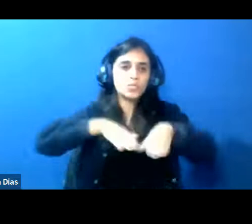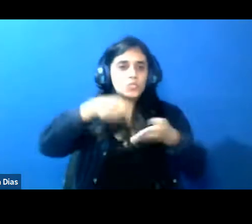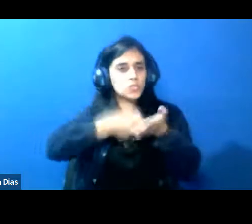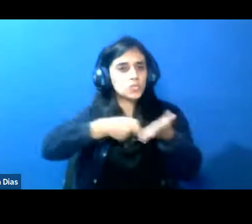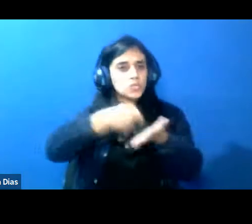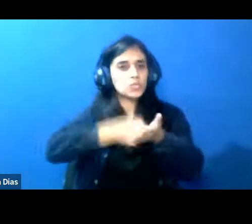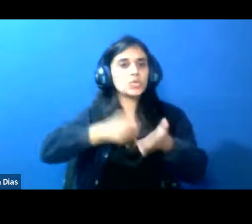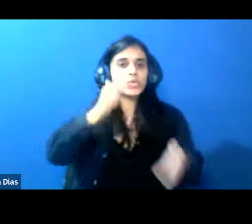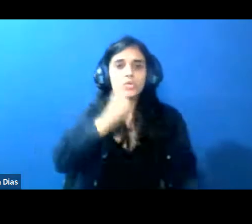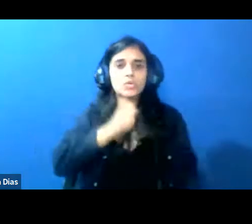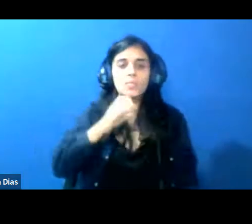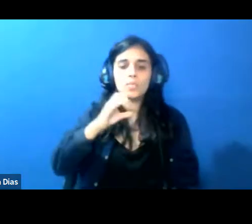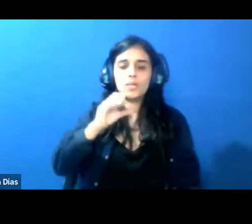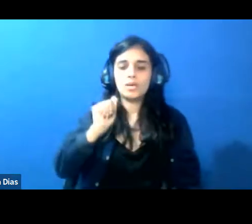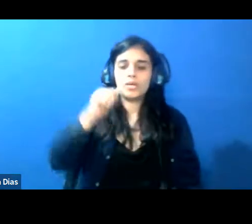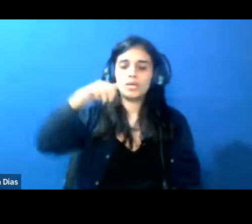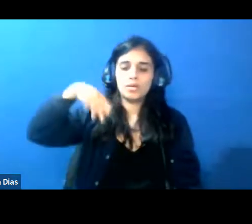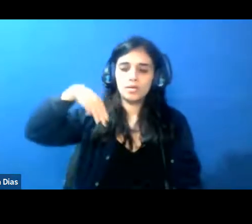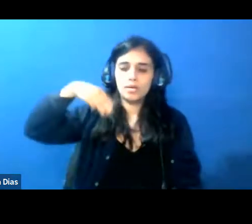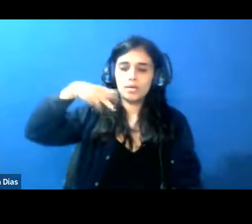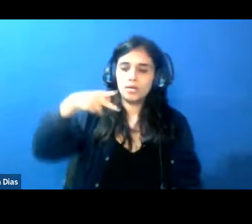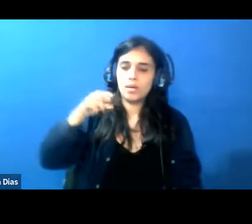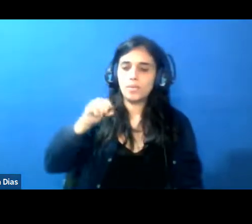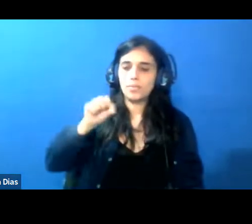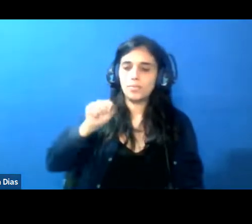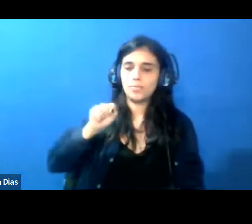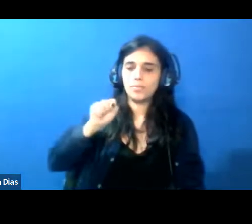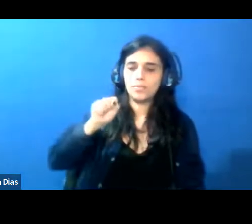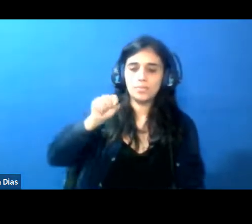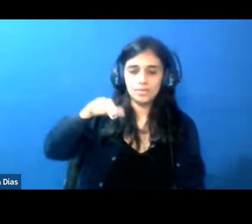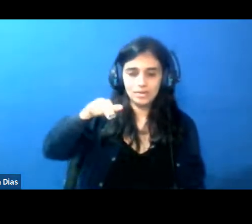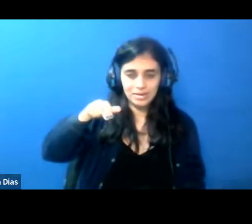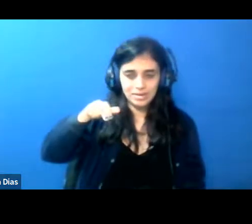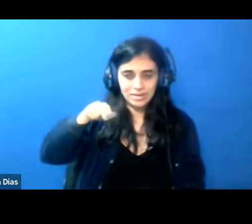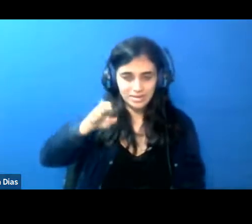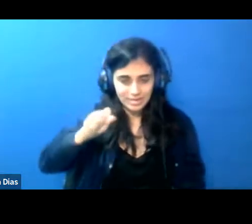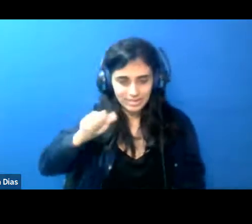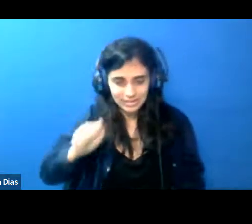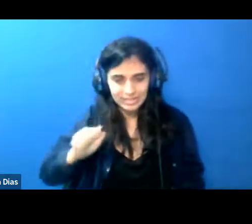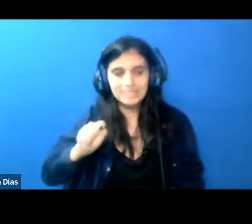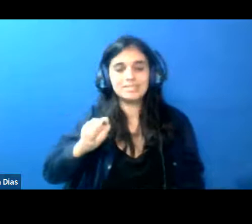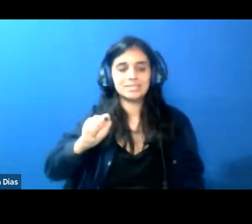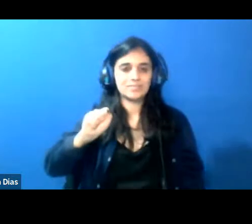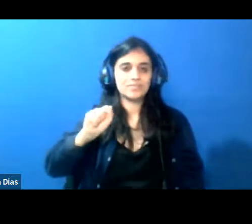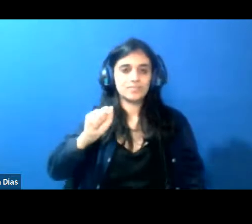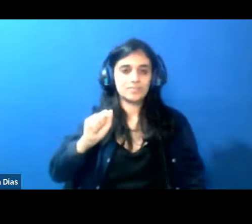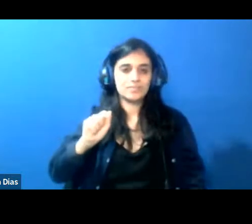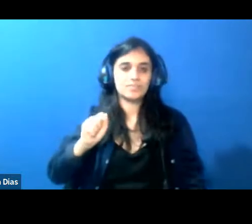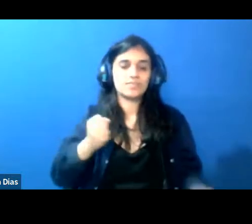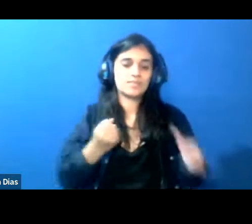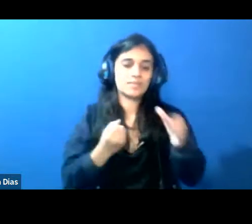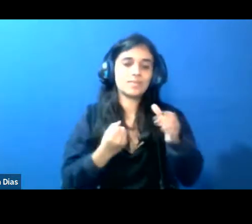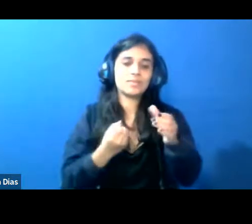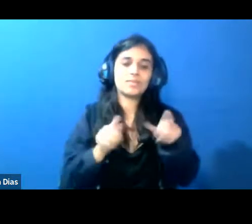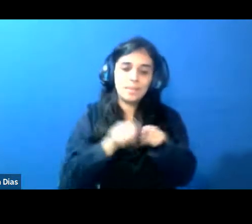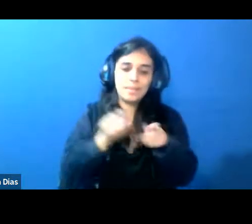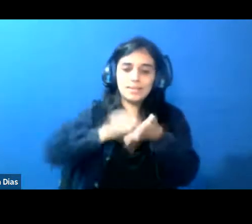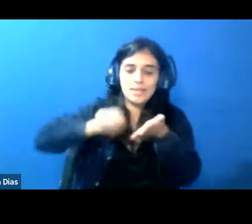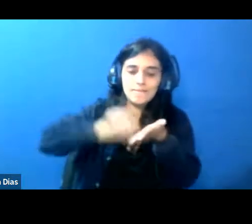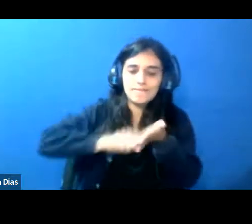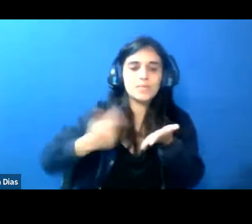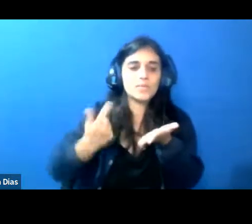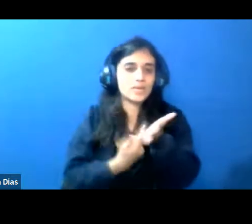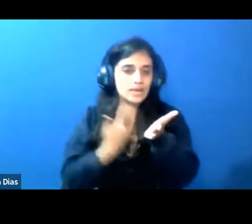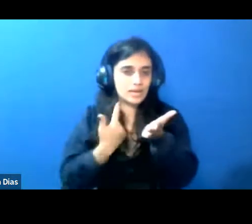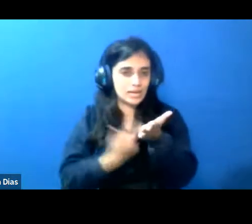como a Adri já falou, autora deste livro, Pedagogia da Semeadura, e eu trago